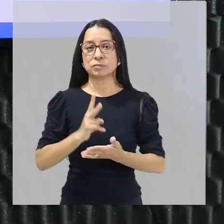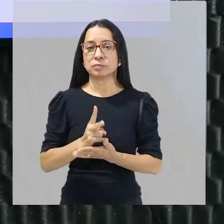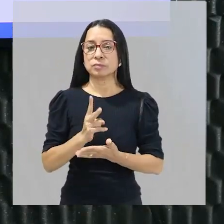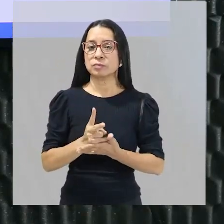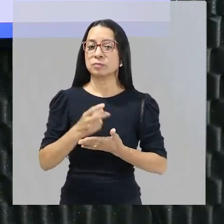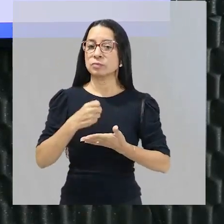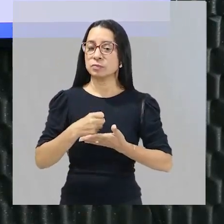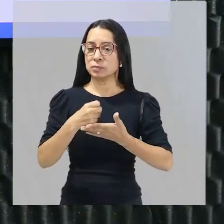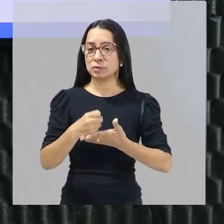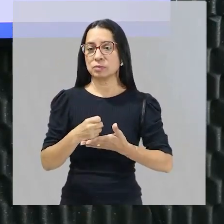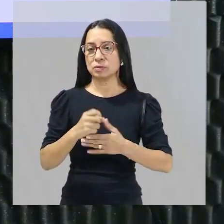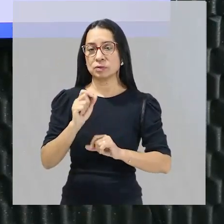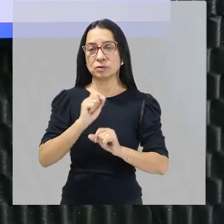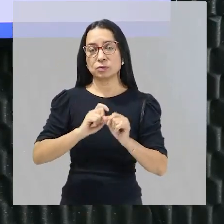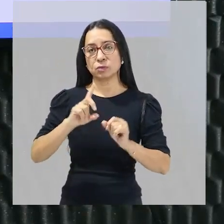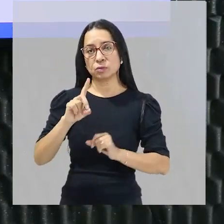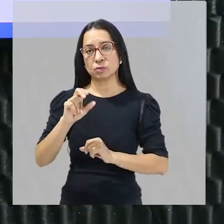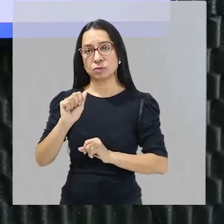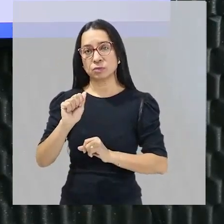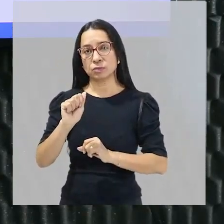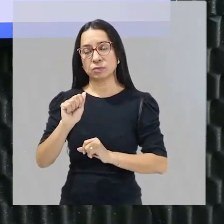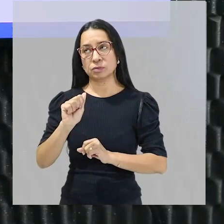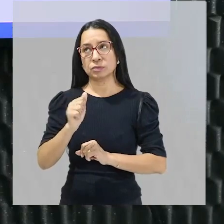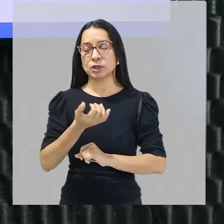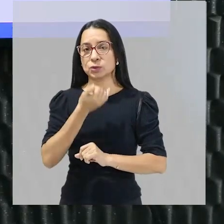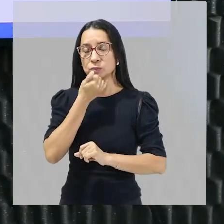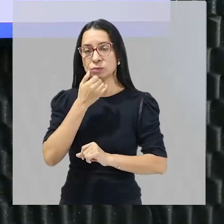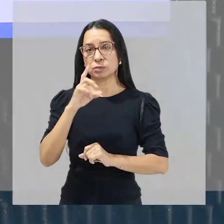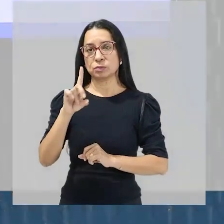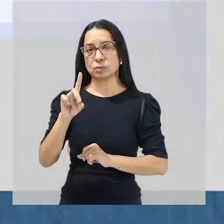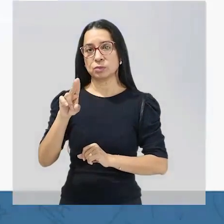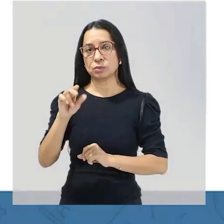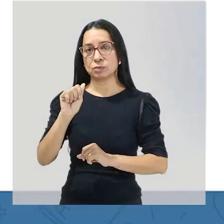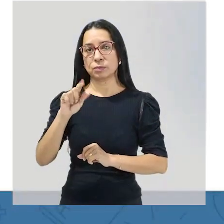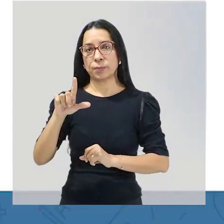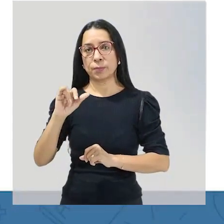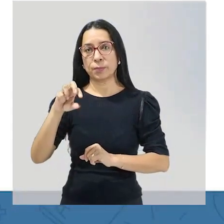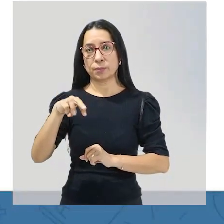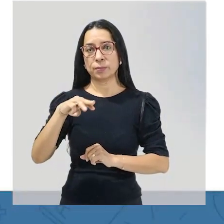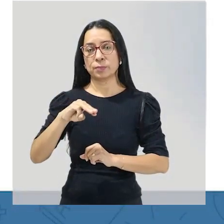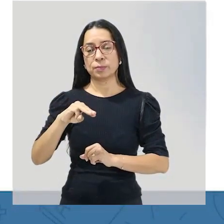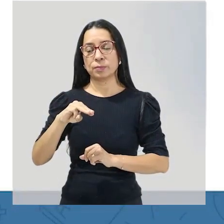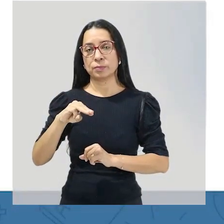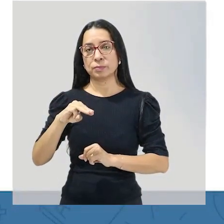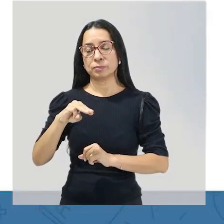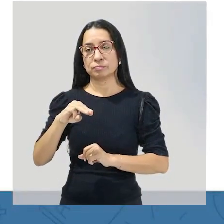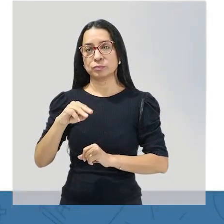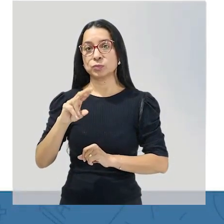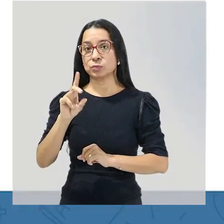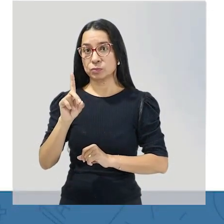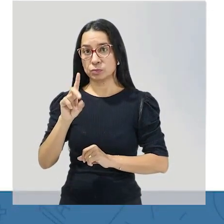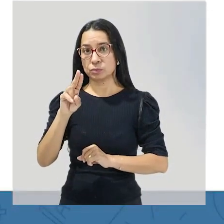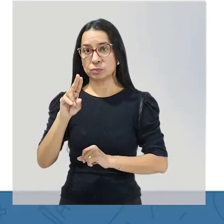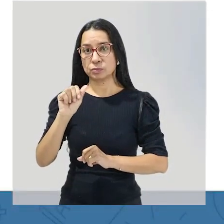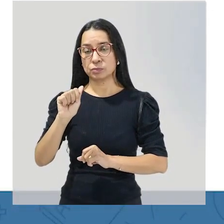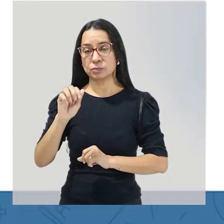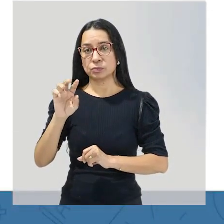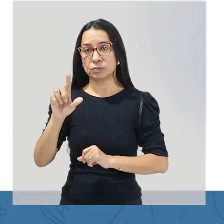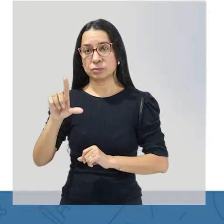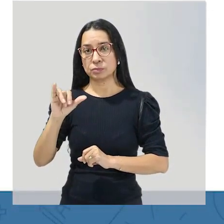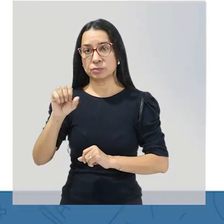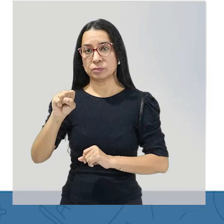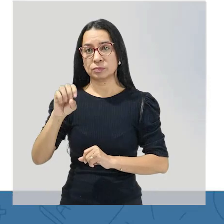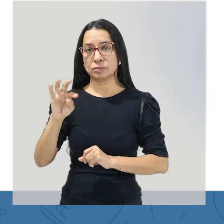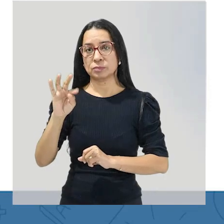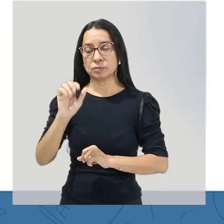atribuída a uma questão dualista. Aí nós temos ali o corpo e, claro, a alma, ok? O corpo e o sangue não,